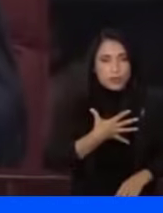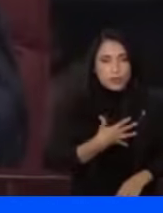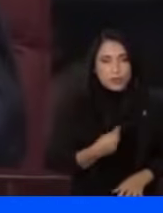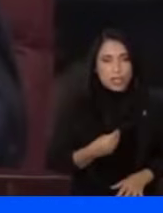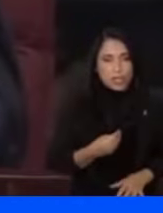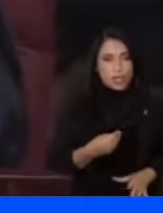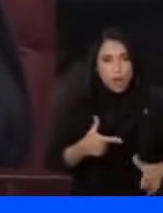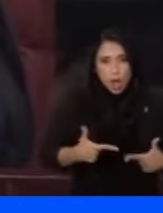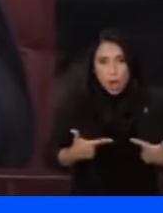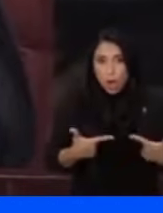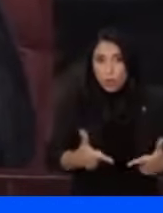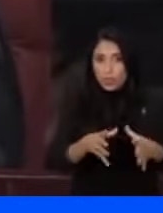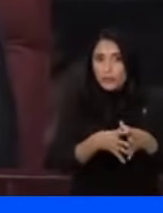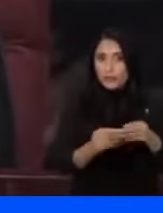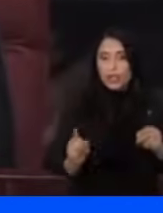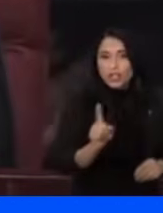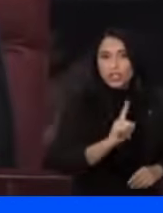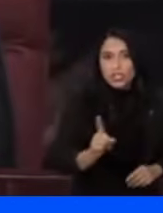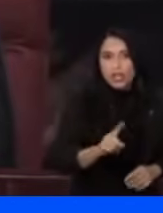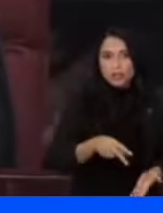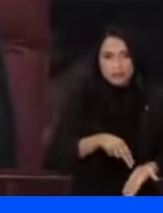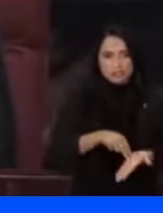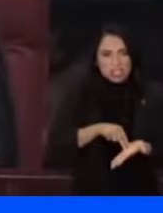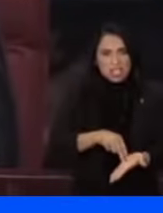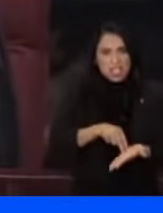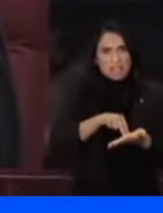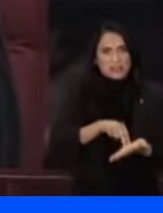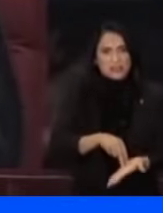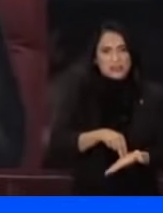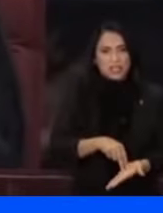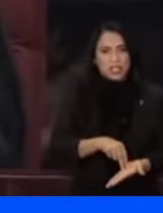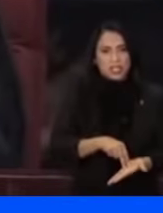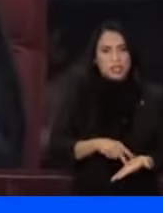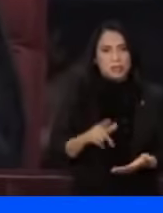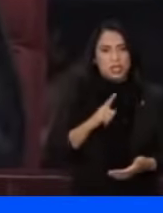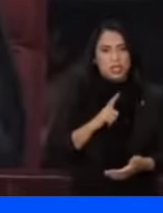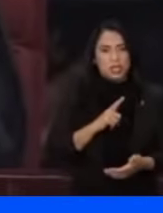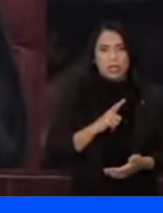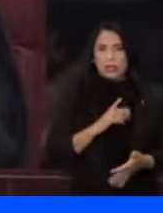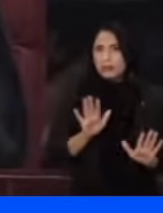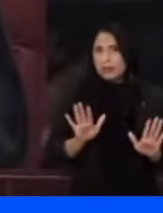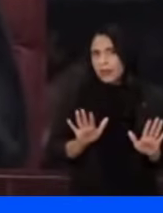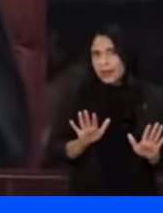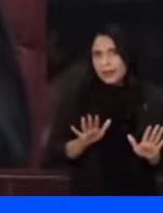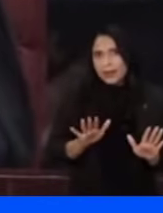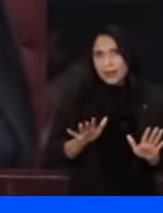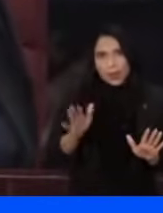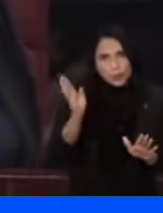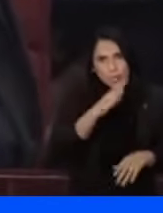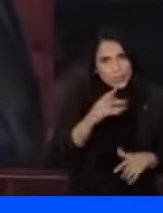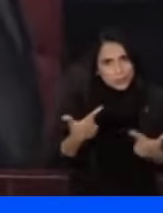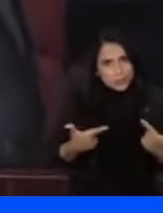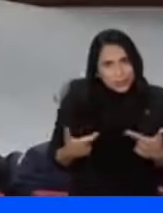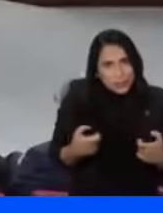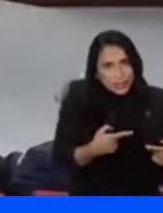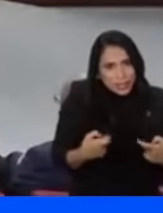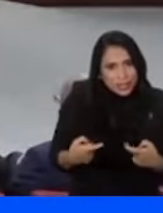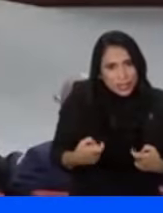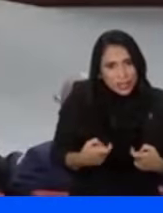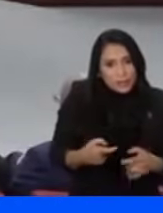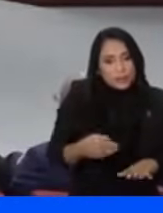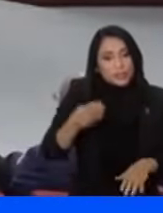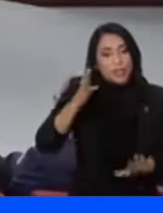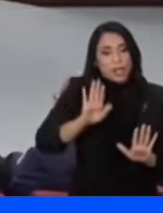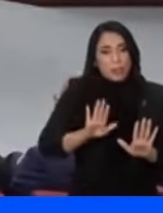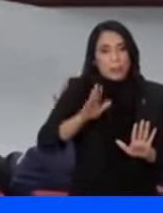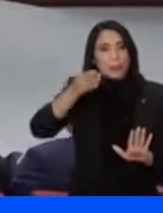pelo Brasil. Eu não me recordo do Brasil nessa data estar em guerra, ministro Fux. Ministro Alexandre, por favor. Essa deturpação, inclusive,